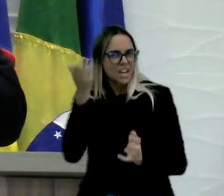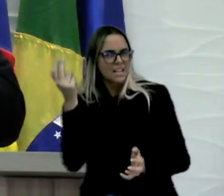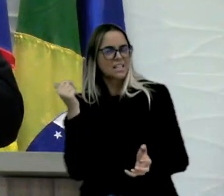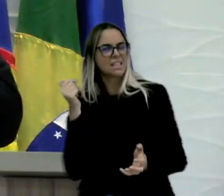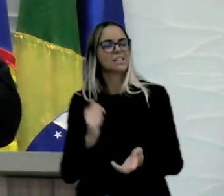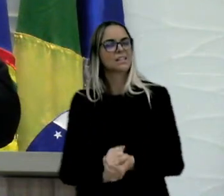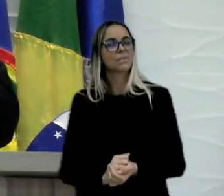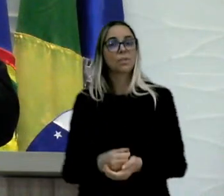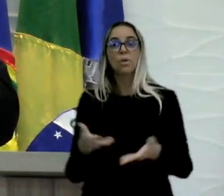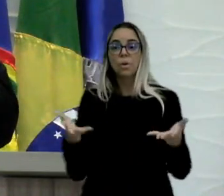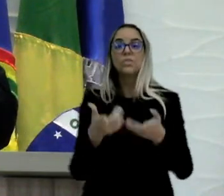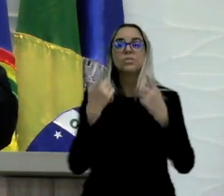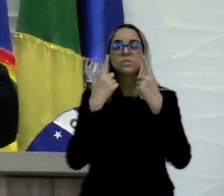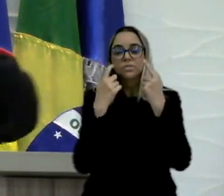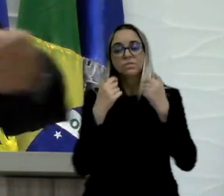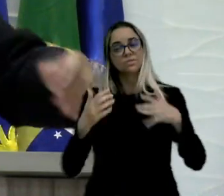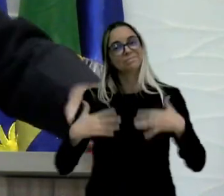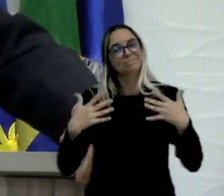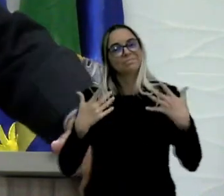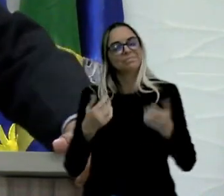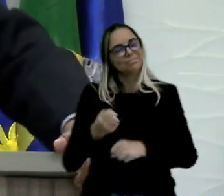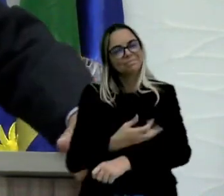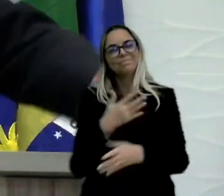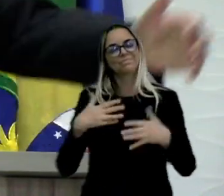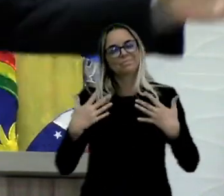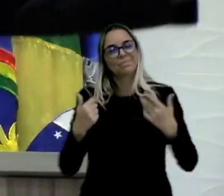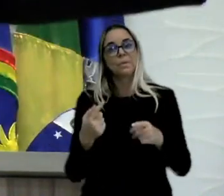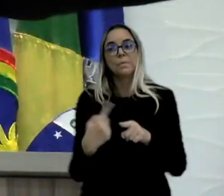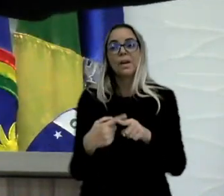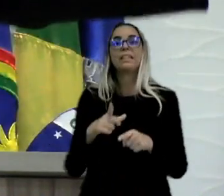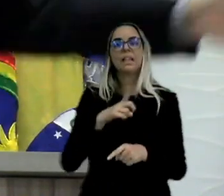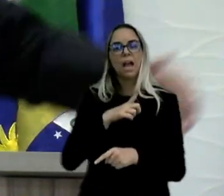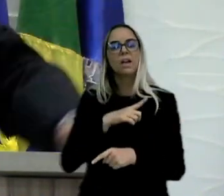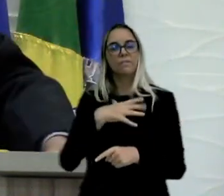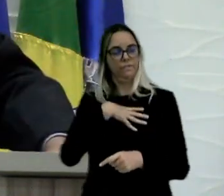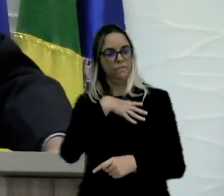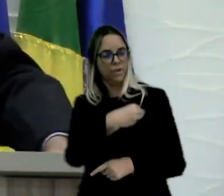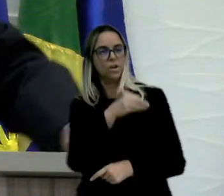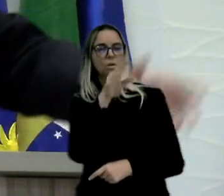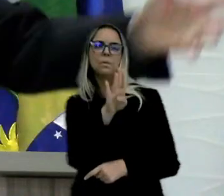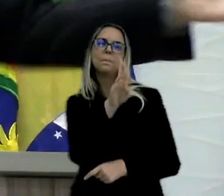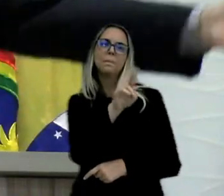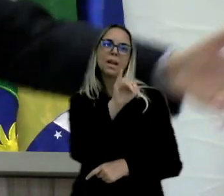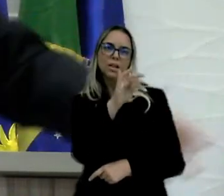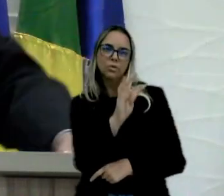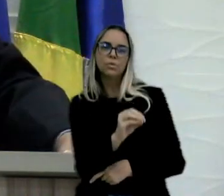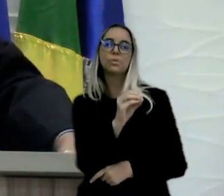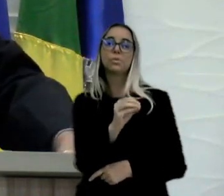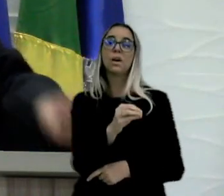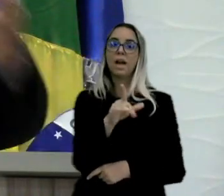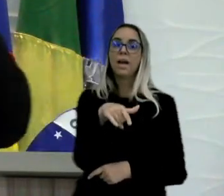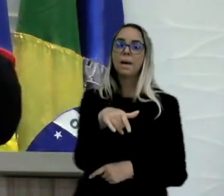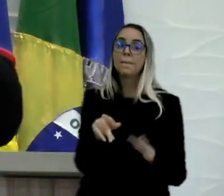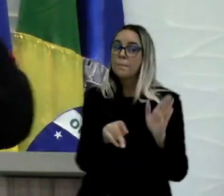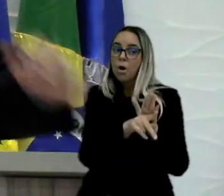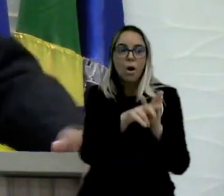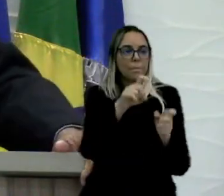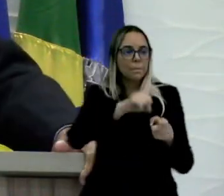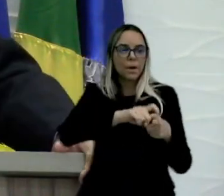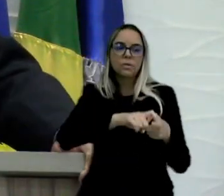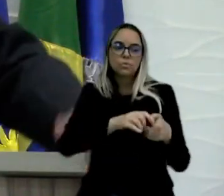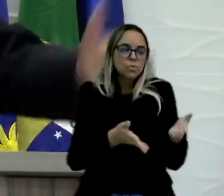hoje sabe por quê Porque hoje nós tem aqui o filho de o filho de Brito que é mete diabete que ele também